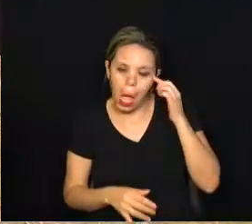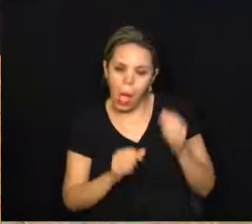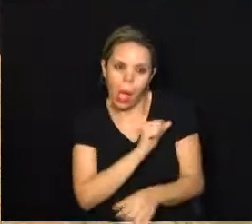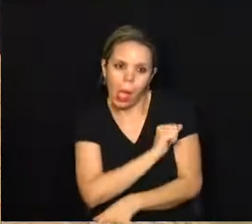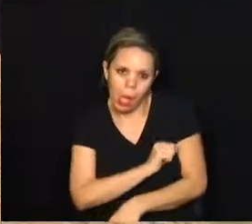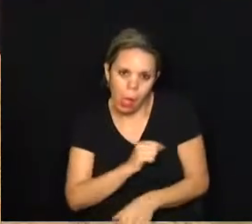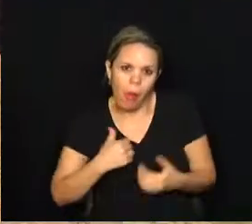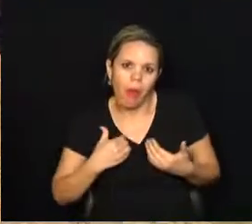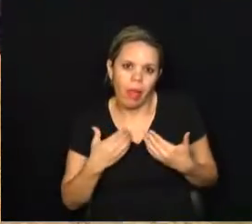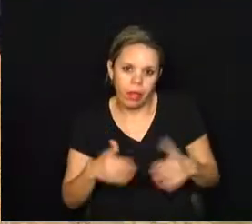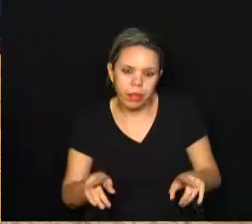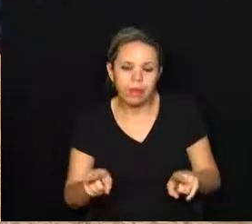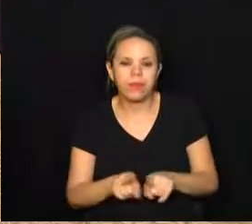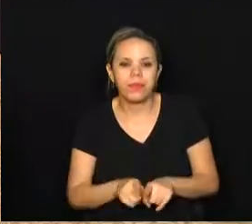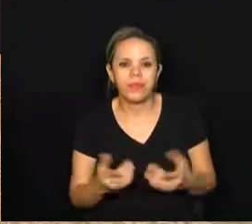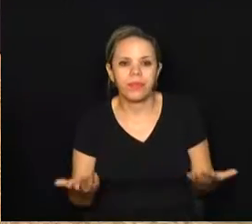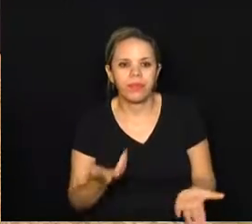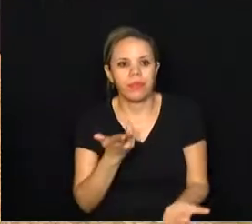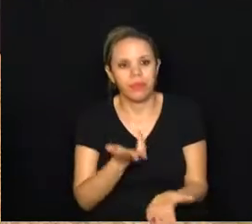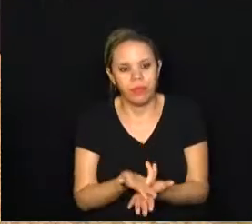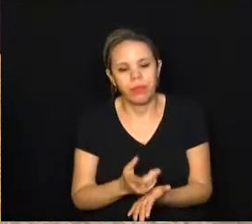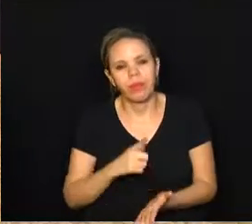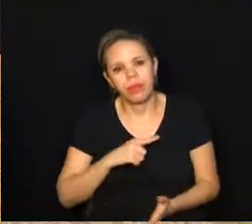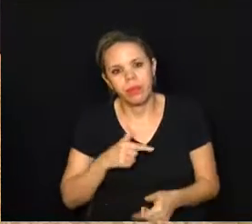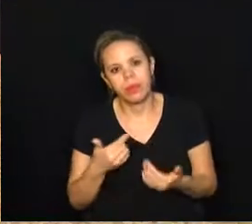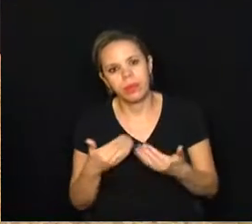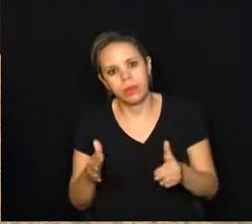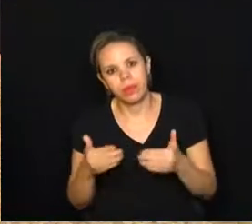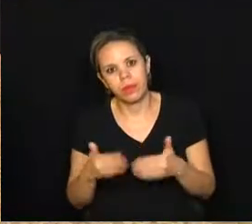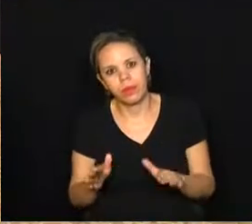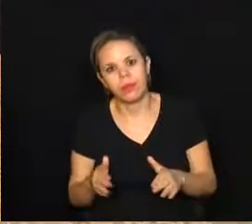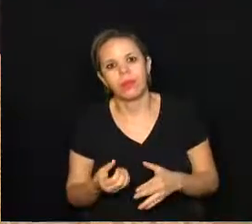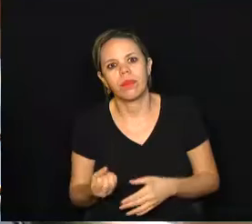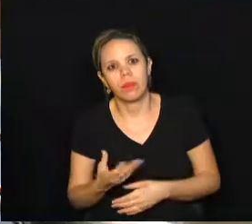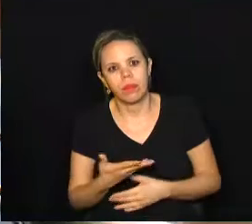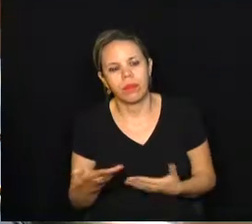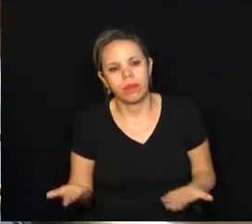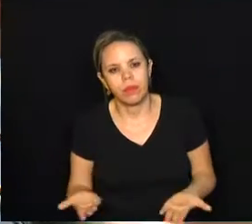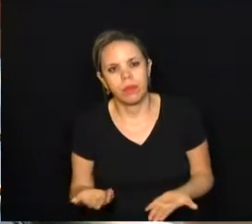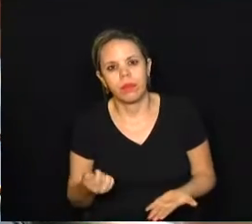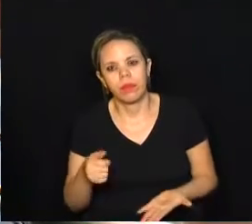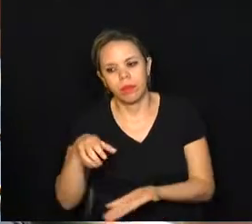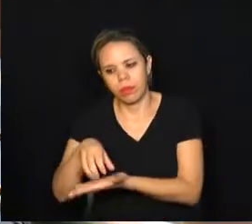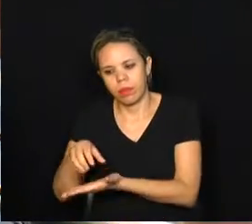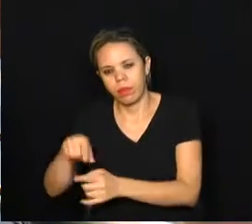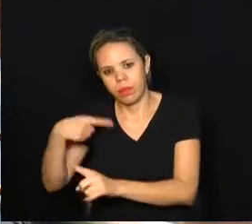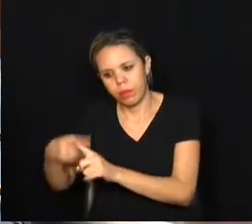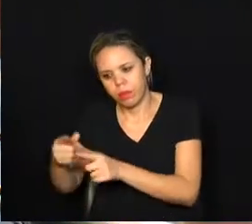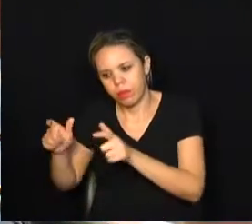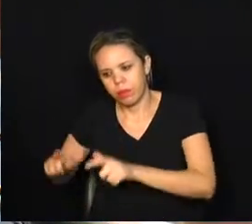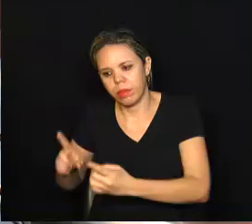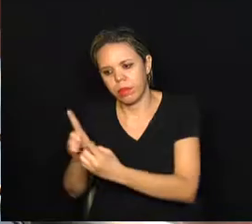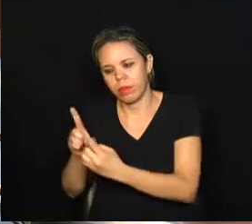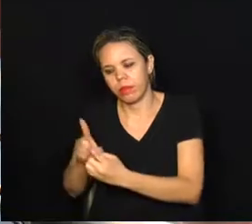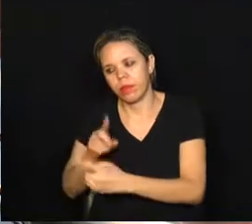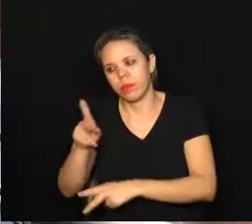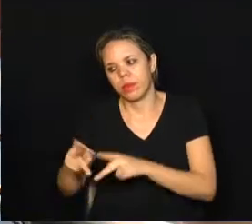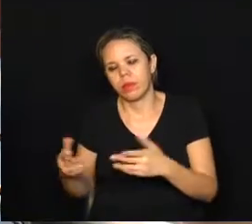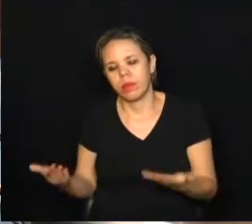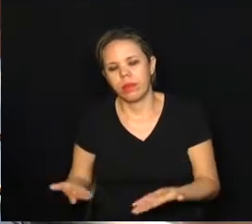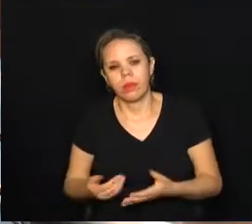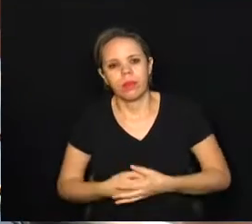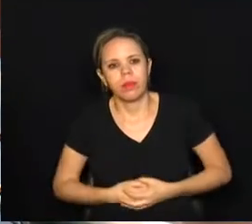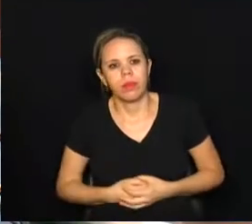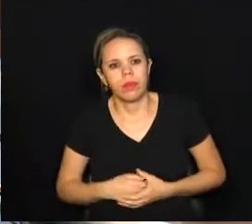abrimos recentemente, ativamos recentemente um posto extra para atendimento. Então, agora,